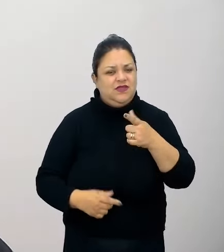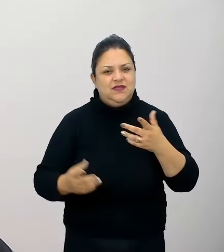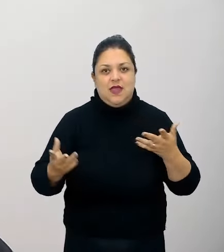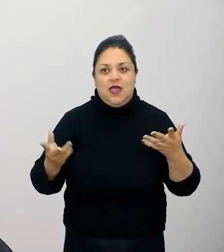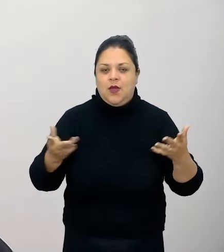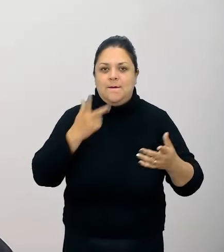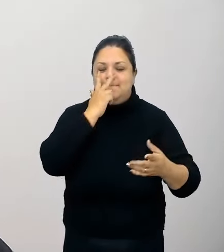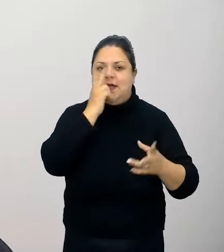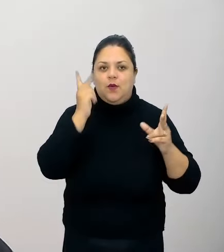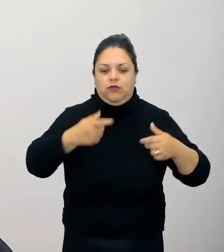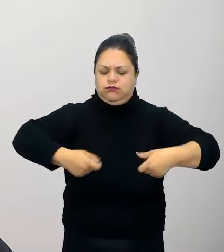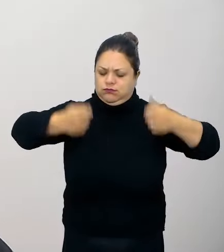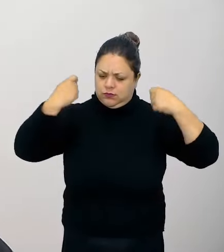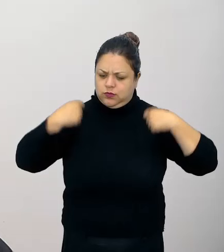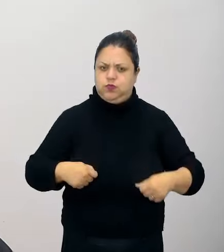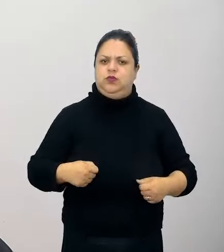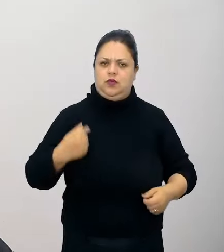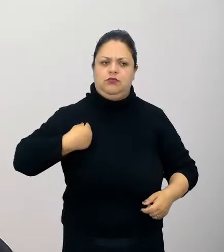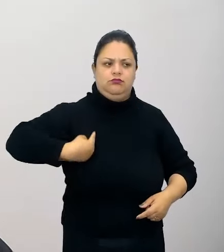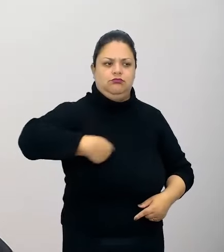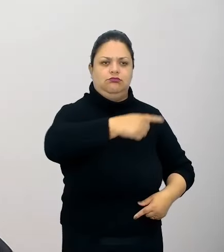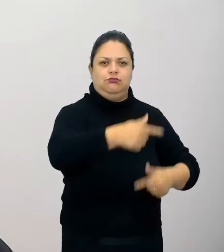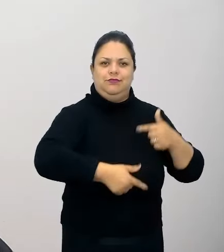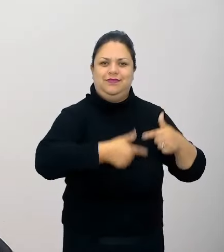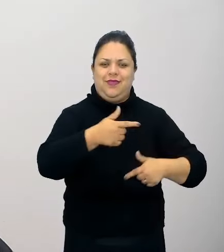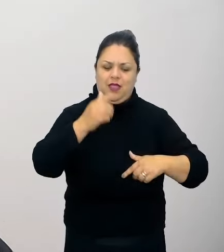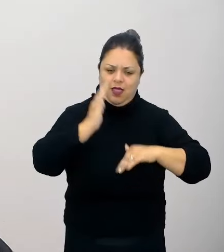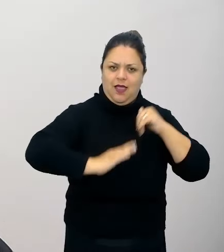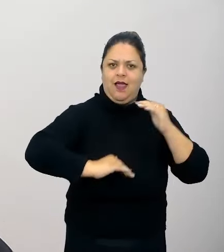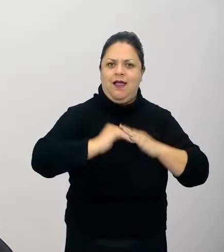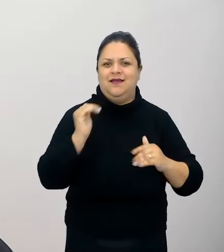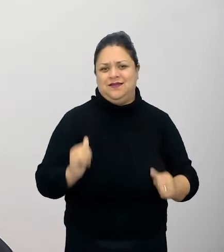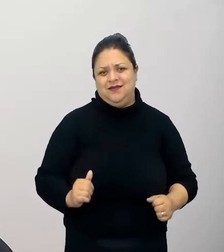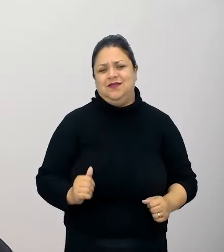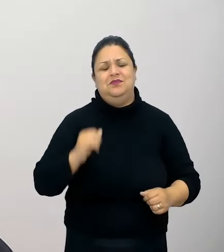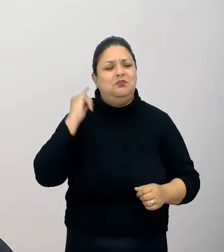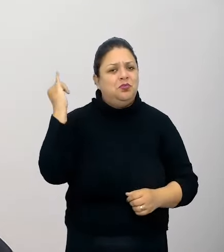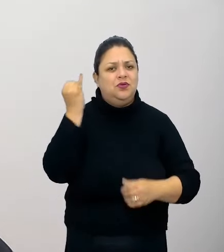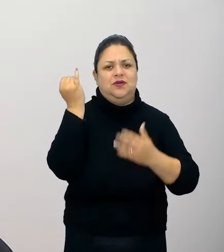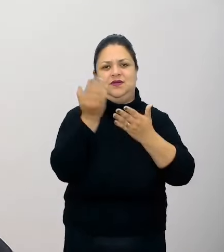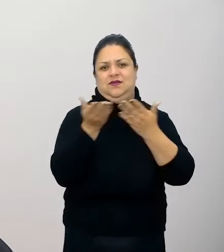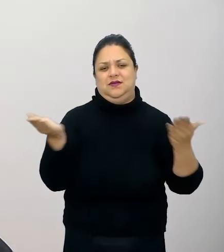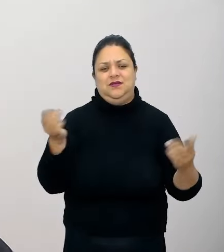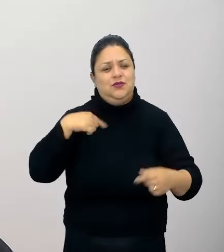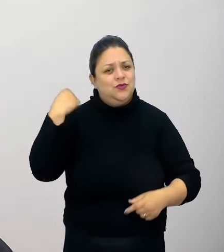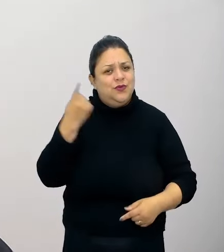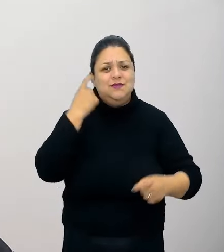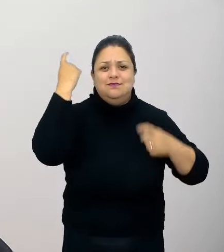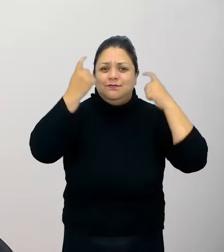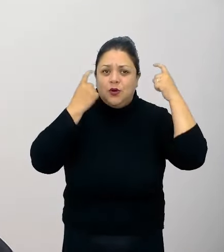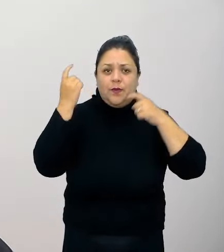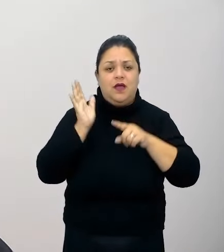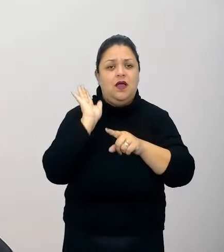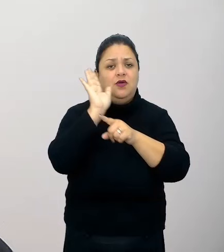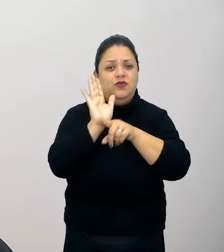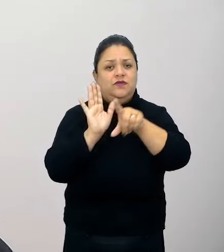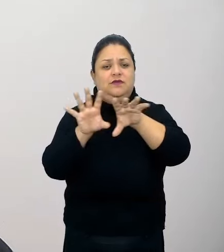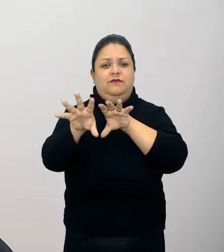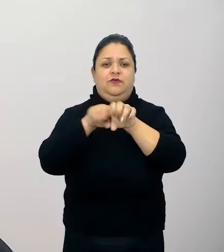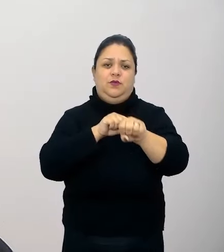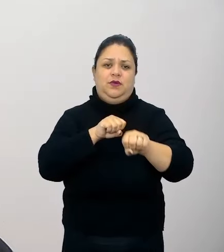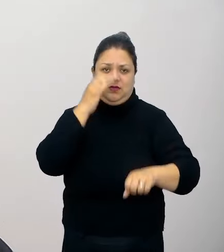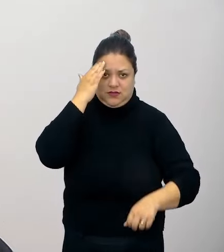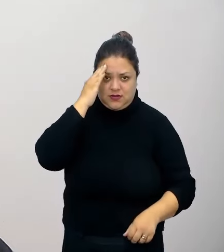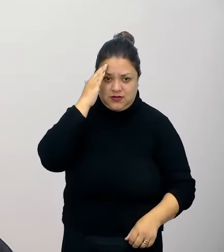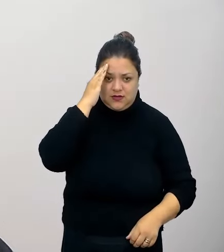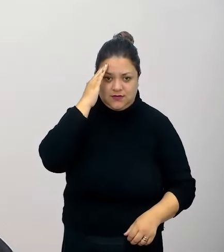camisa, da importância que vocês têm mesmo, por isso a nossa preocupação de formá-los. Então, é isso. Tá